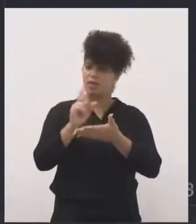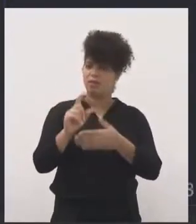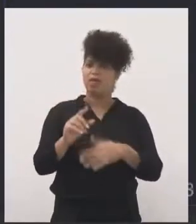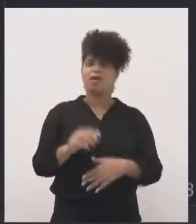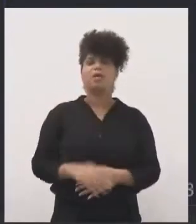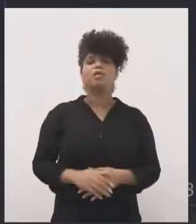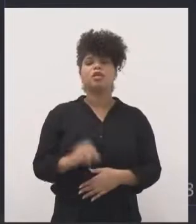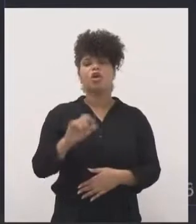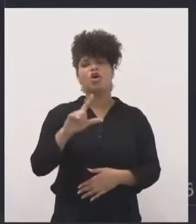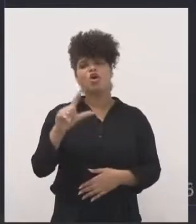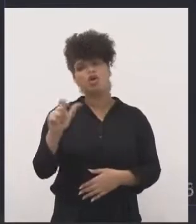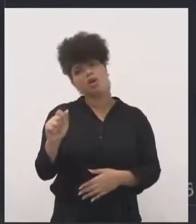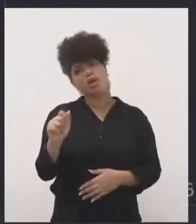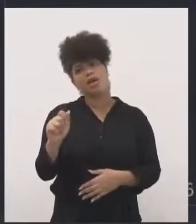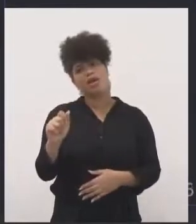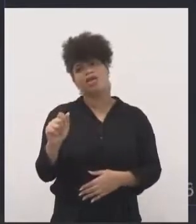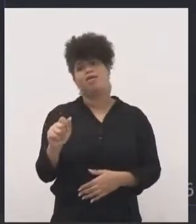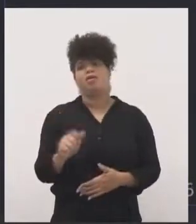Olá,